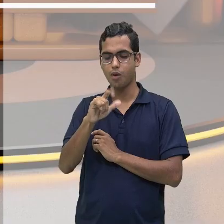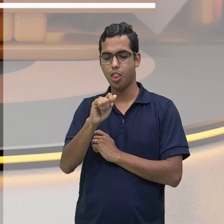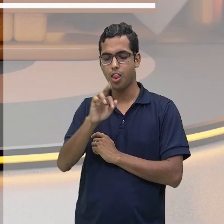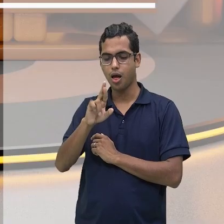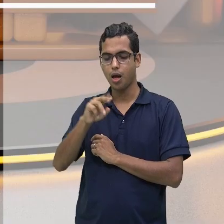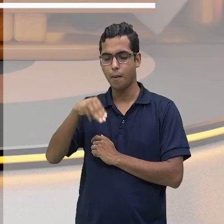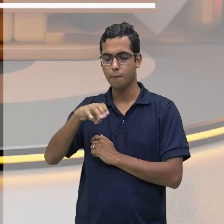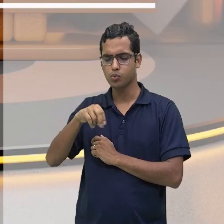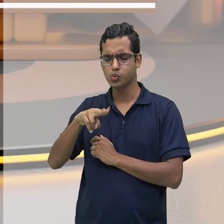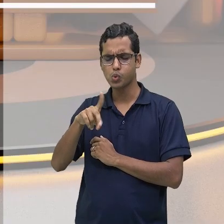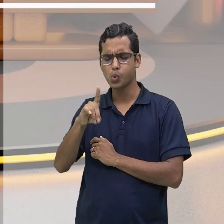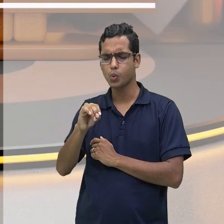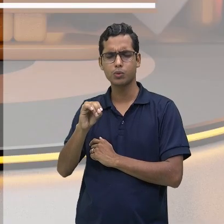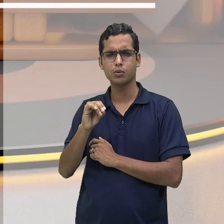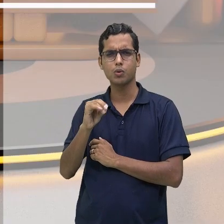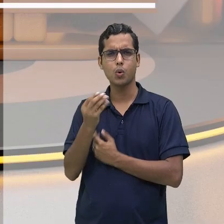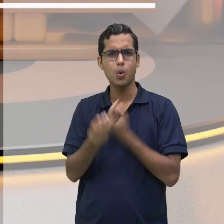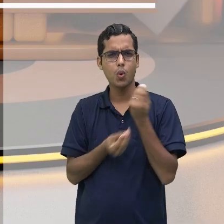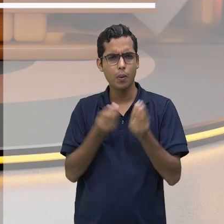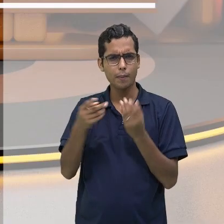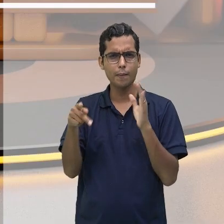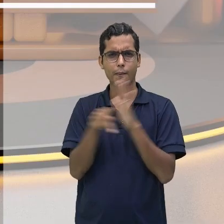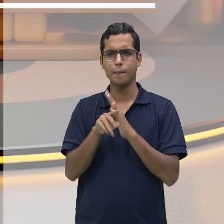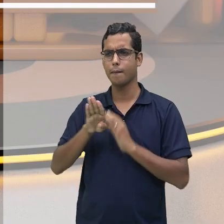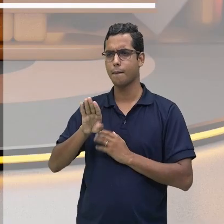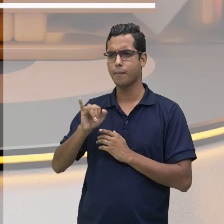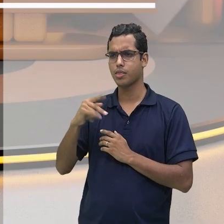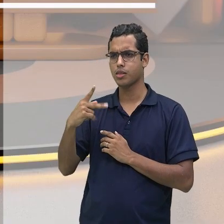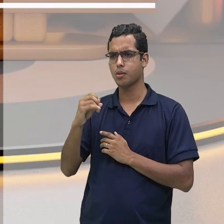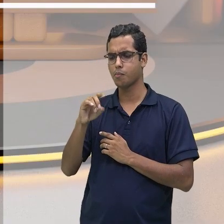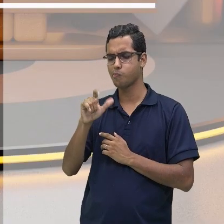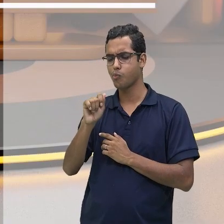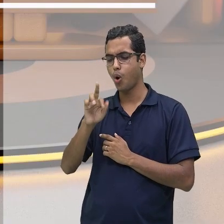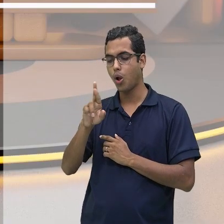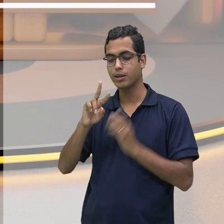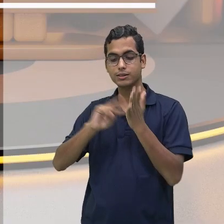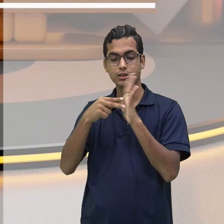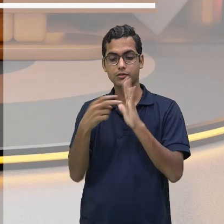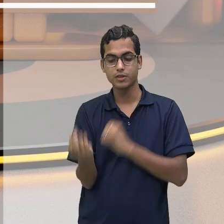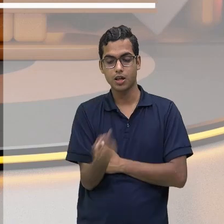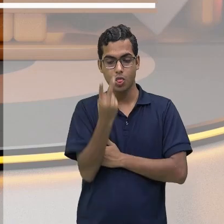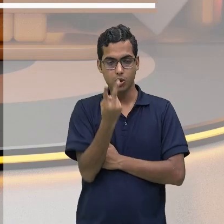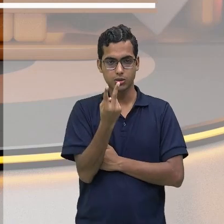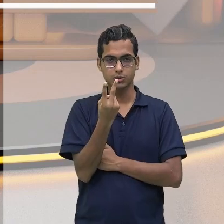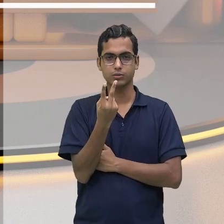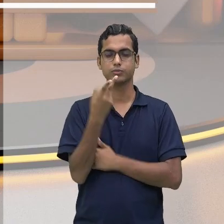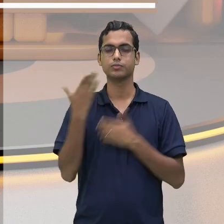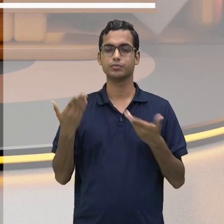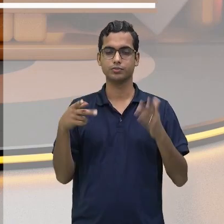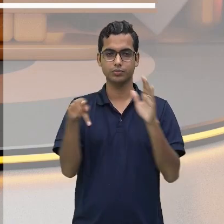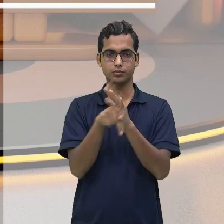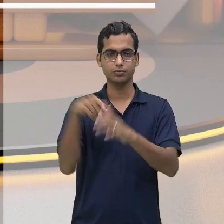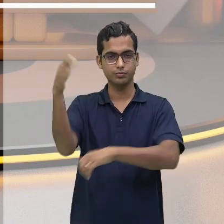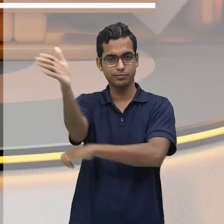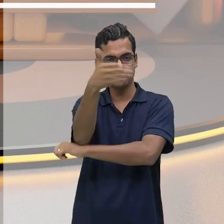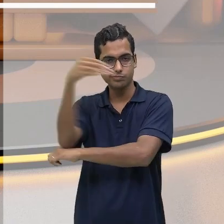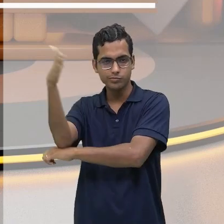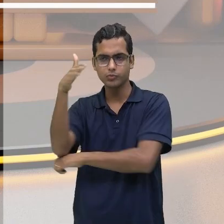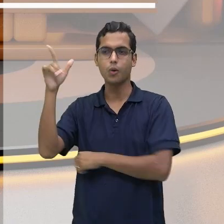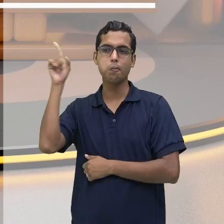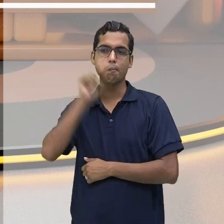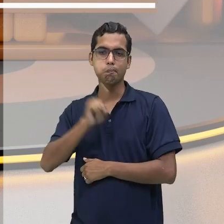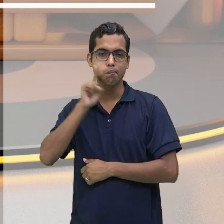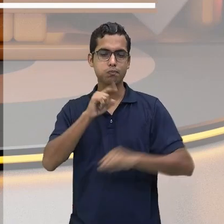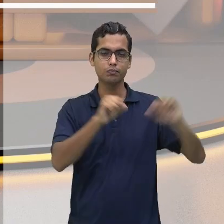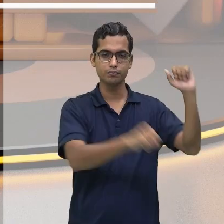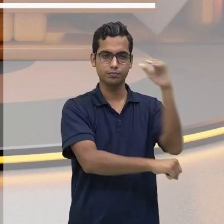bipolar. Bipolar 2, já está falando. E aqui a gente pode observar essas bandeiras, no caso dos Estados Unidos